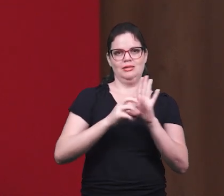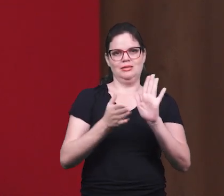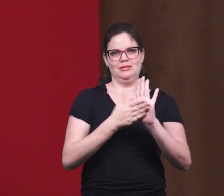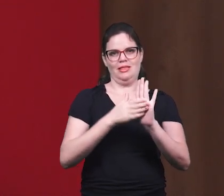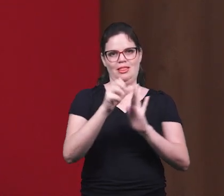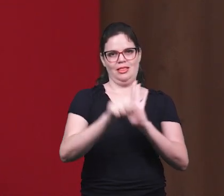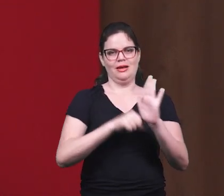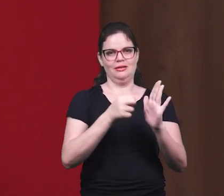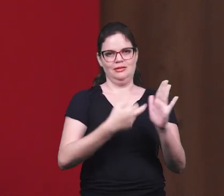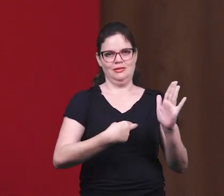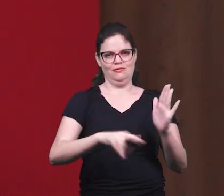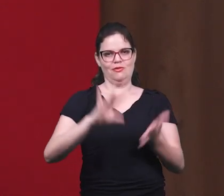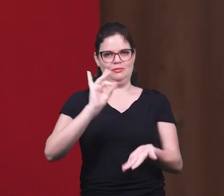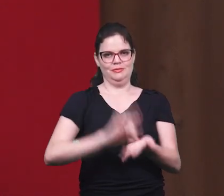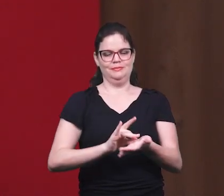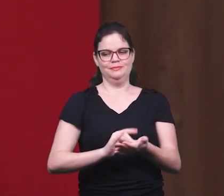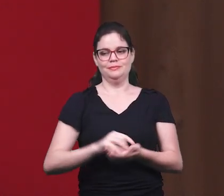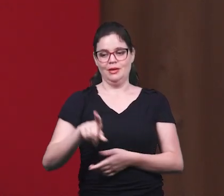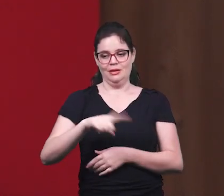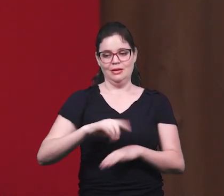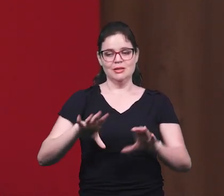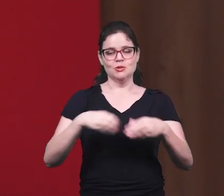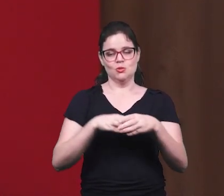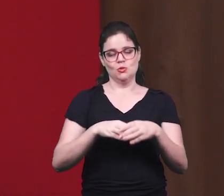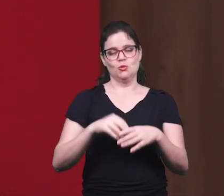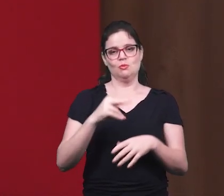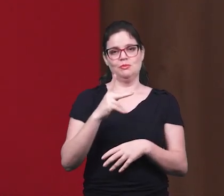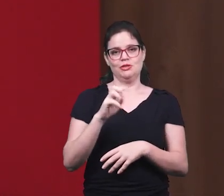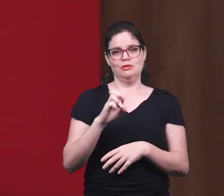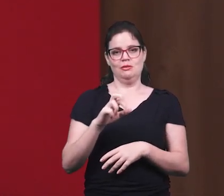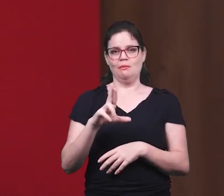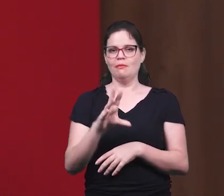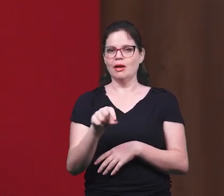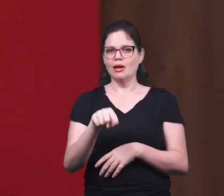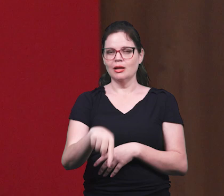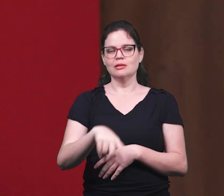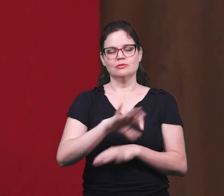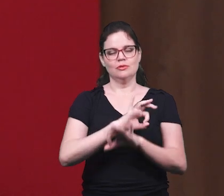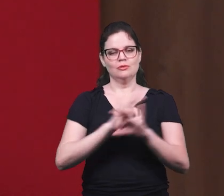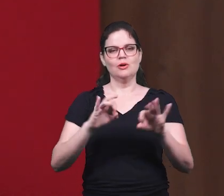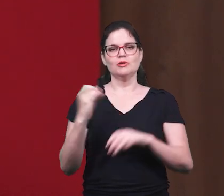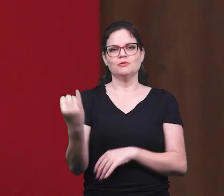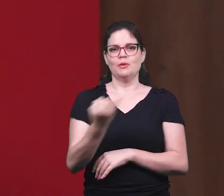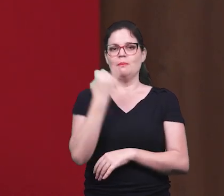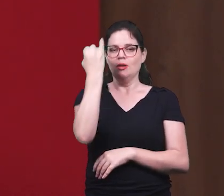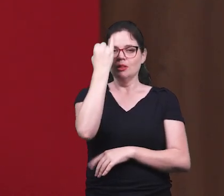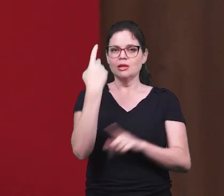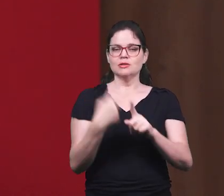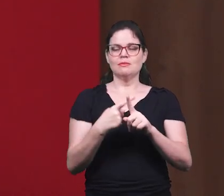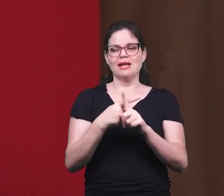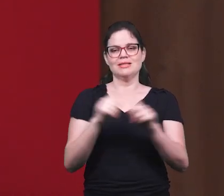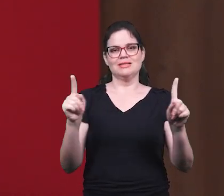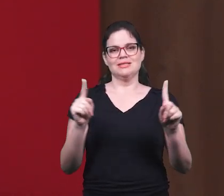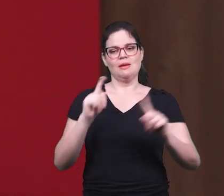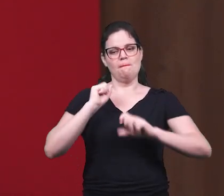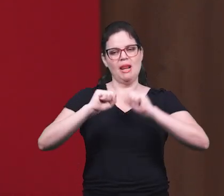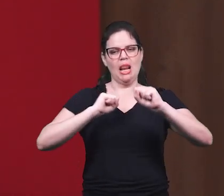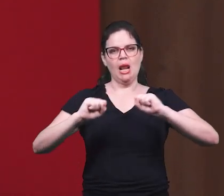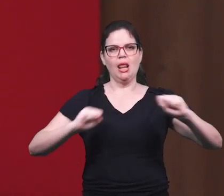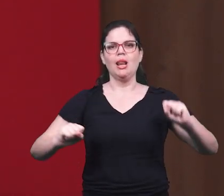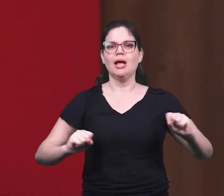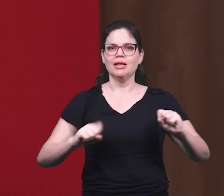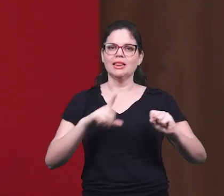os valdenses foram muito importantes, né? E teve aqui muitos deles morreram, foram martirizados, né?